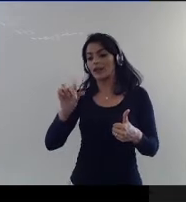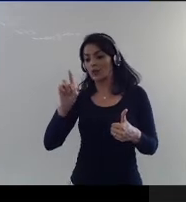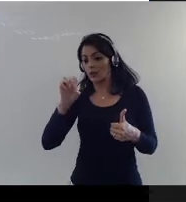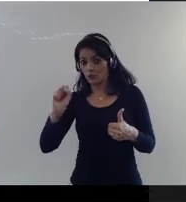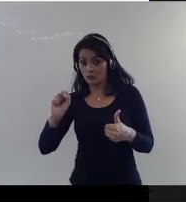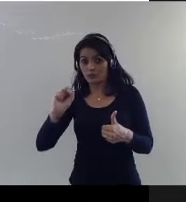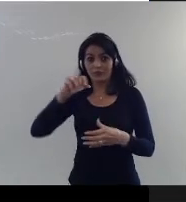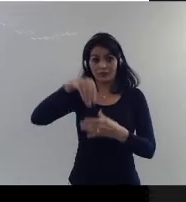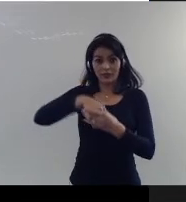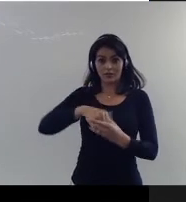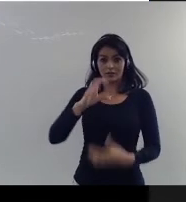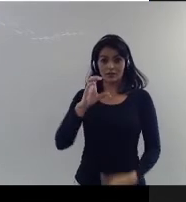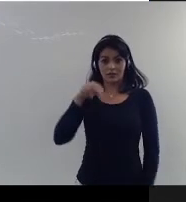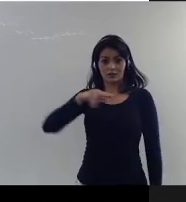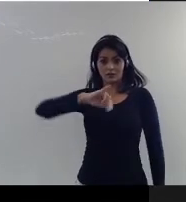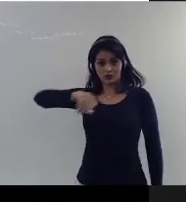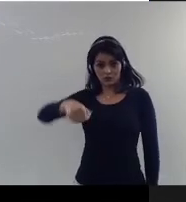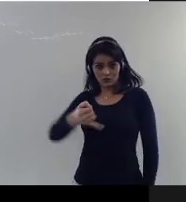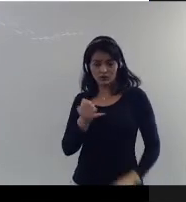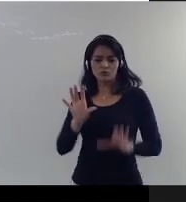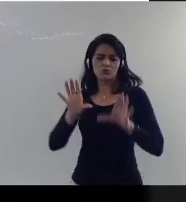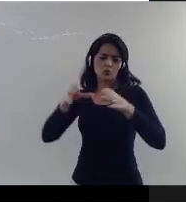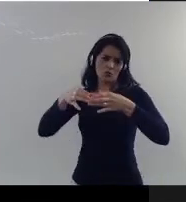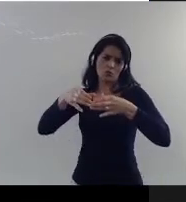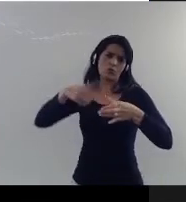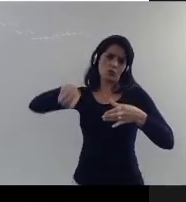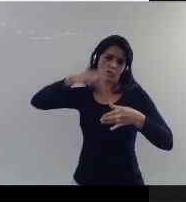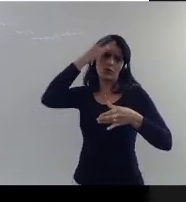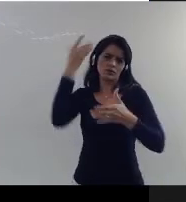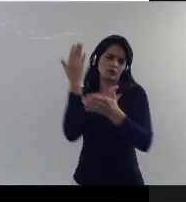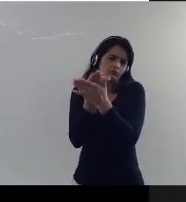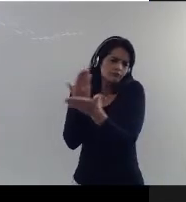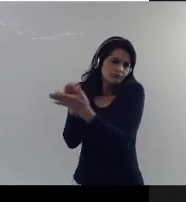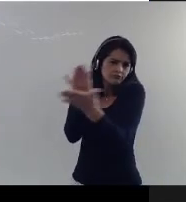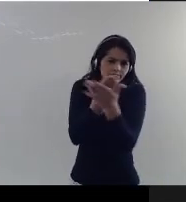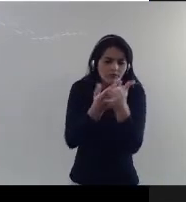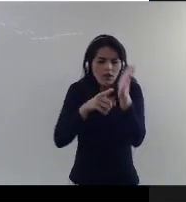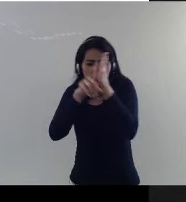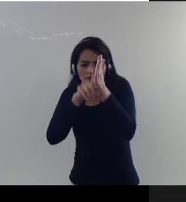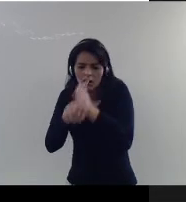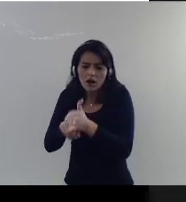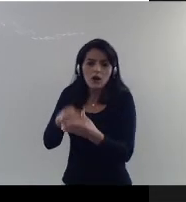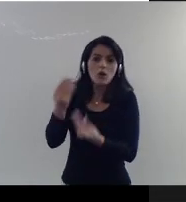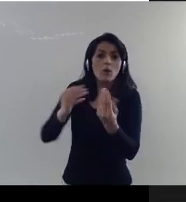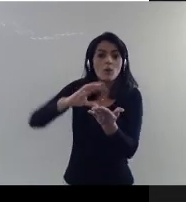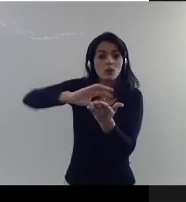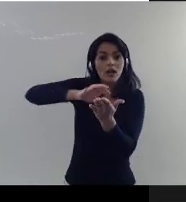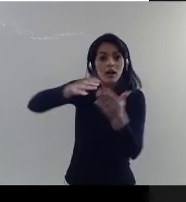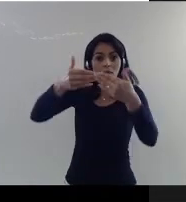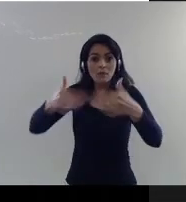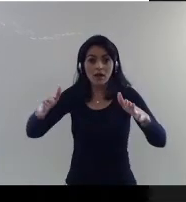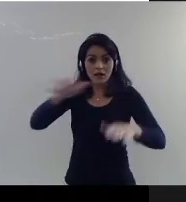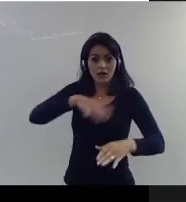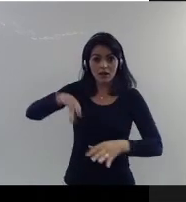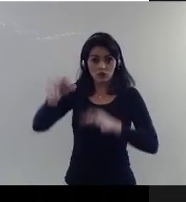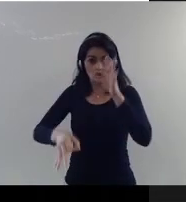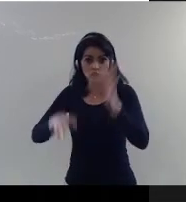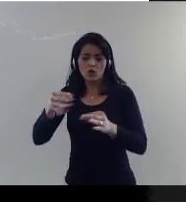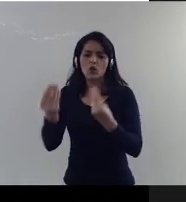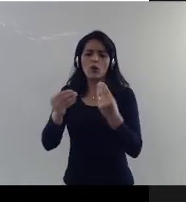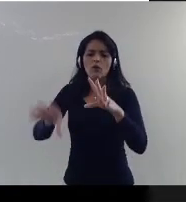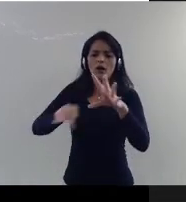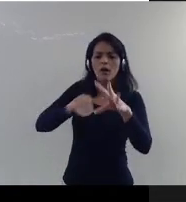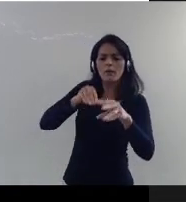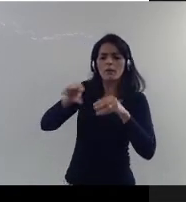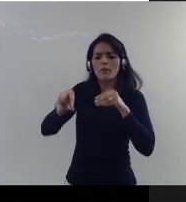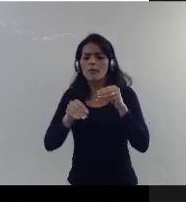no CNJ, que é um grupo de estudos, né, para estudar essa questão de dados abertos do judiciário, como é que pode usar, por